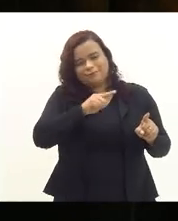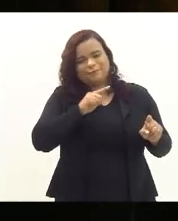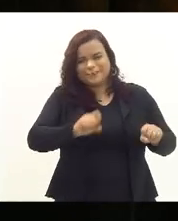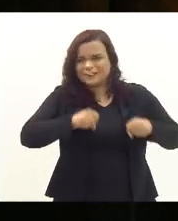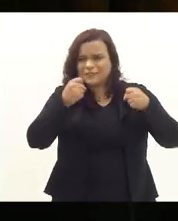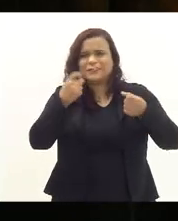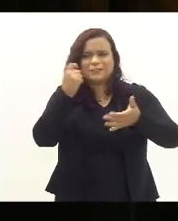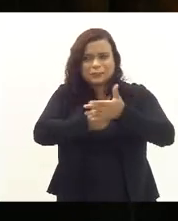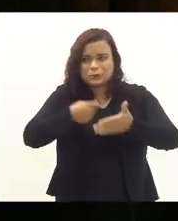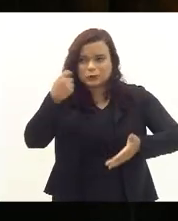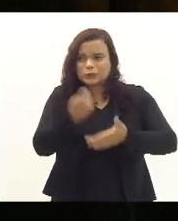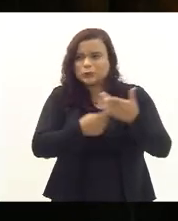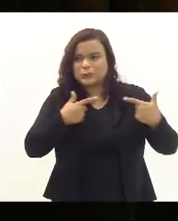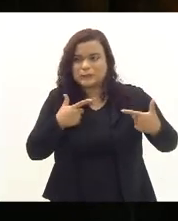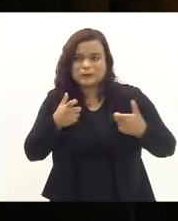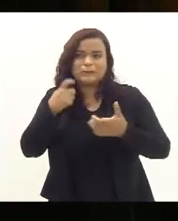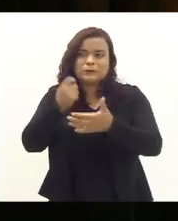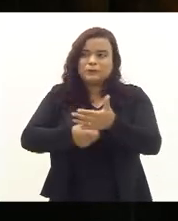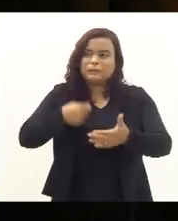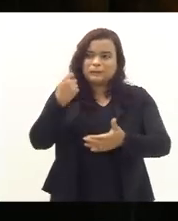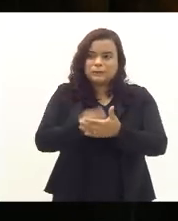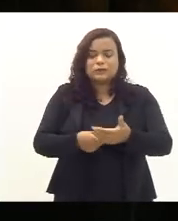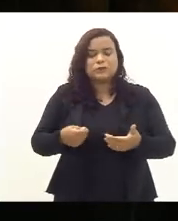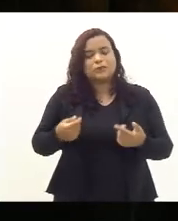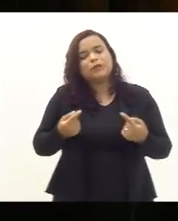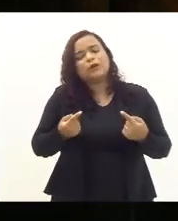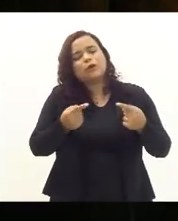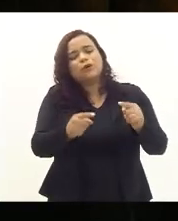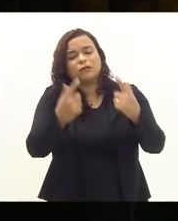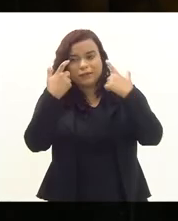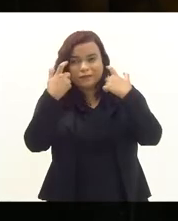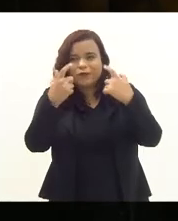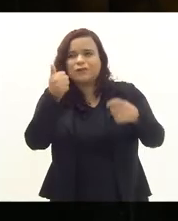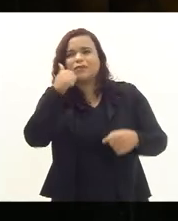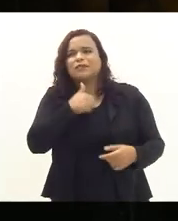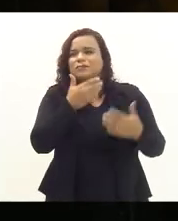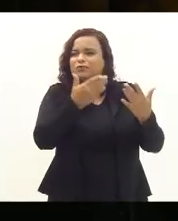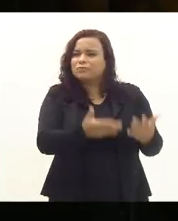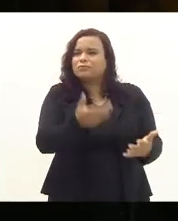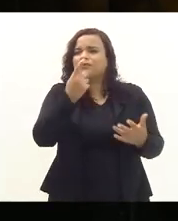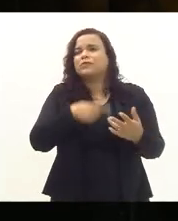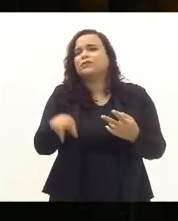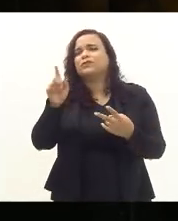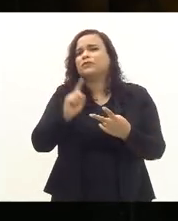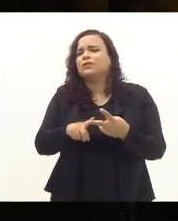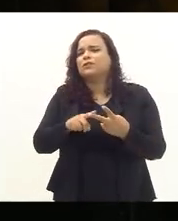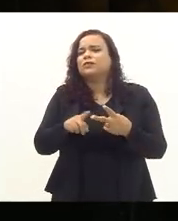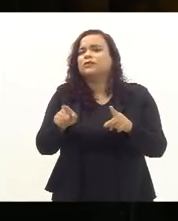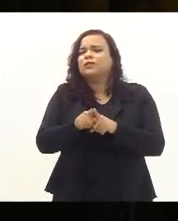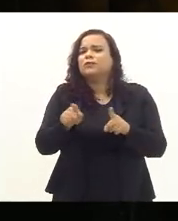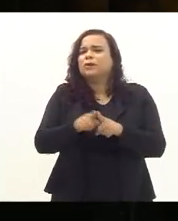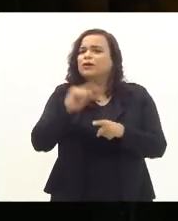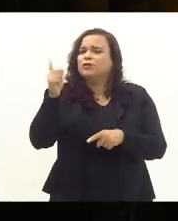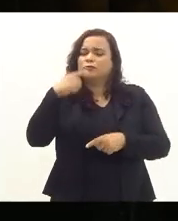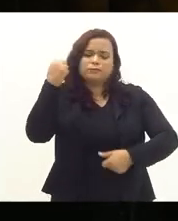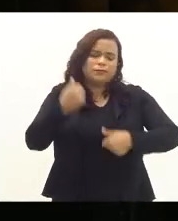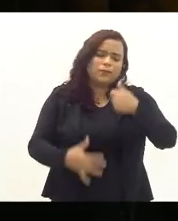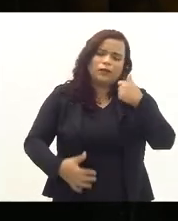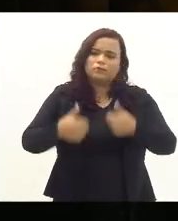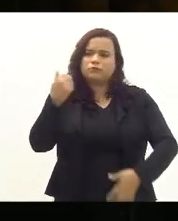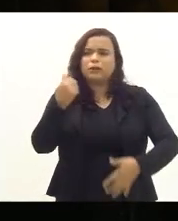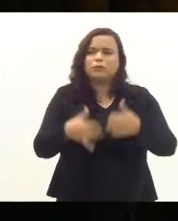conosco aqui no enfrentamento à violência contra a mulher e também disco Samus e